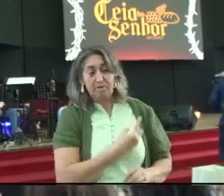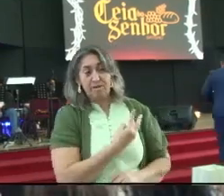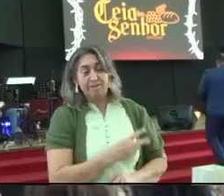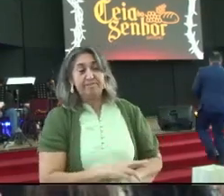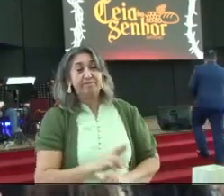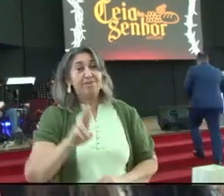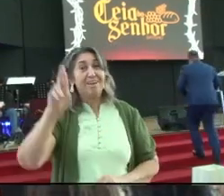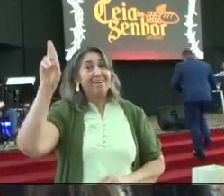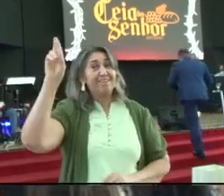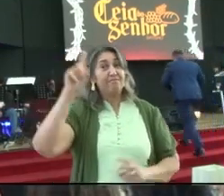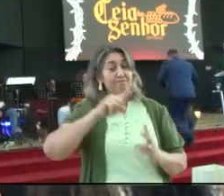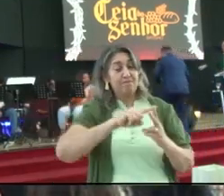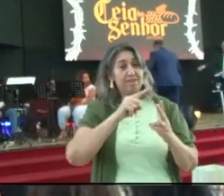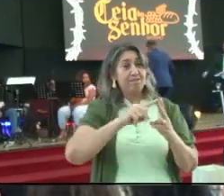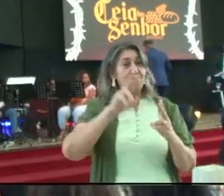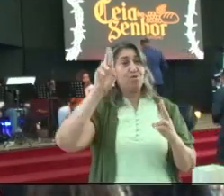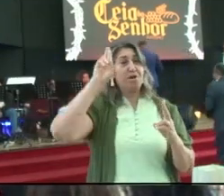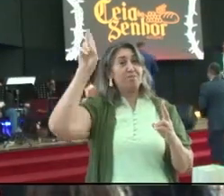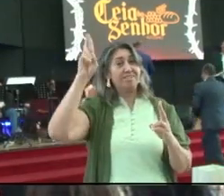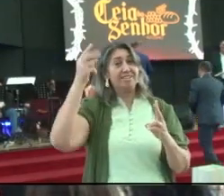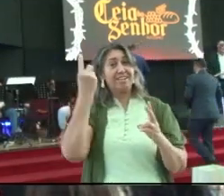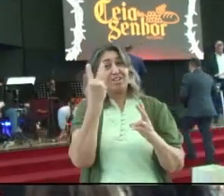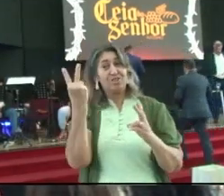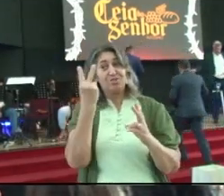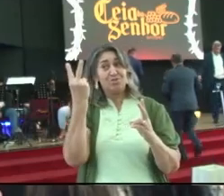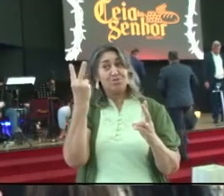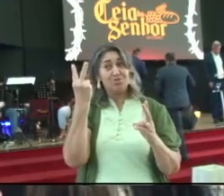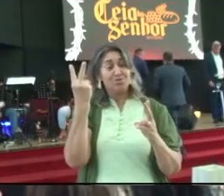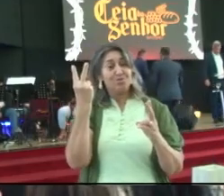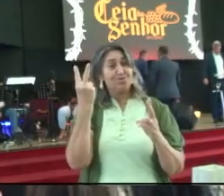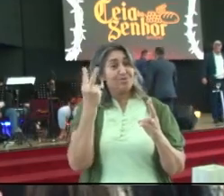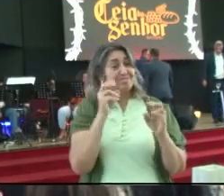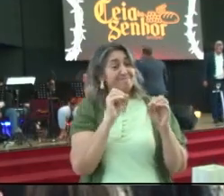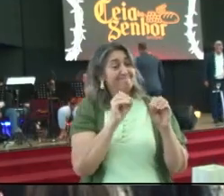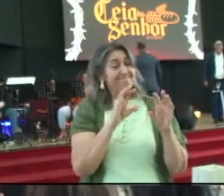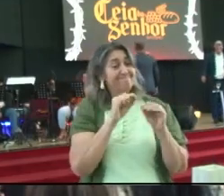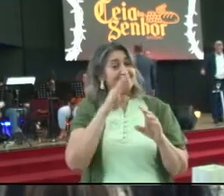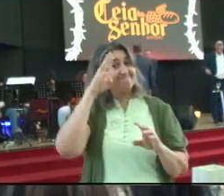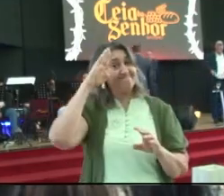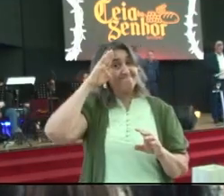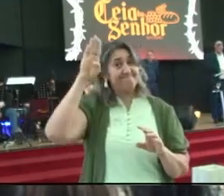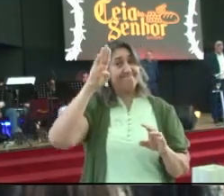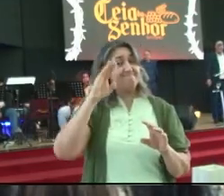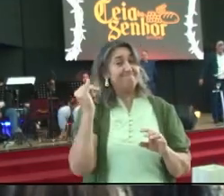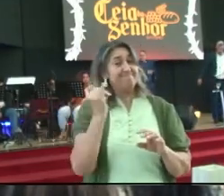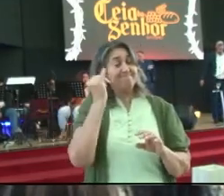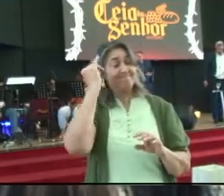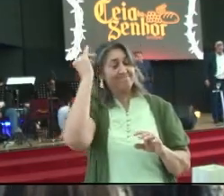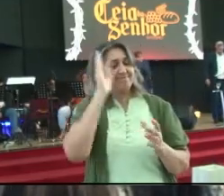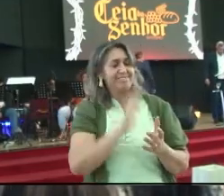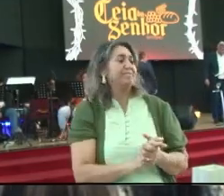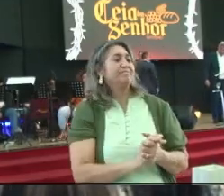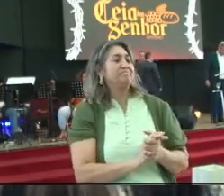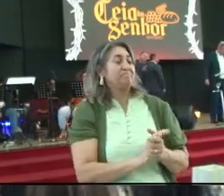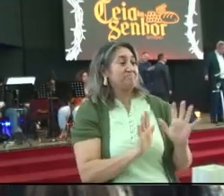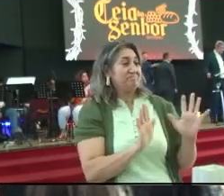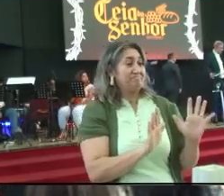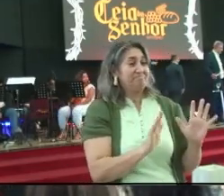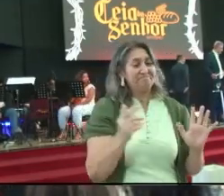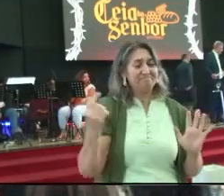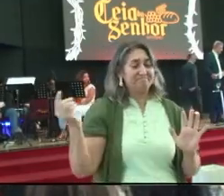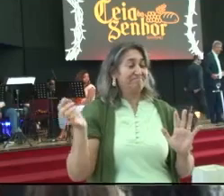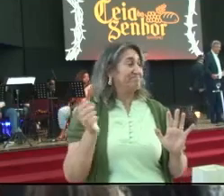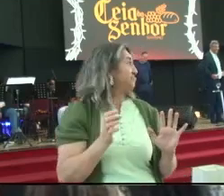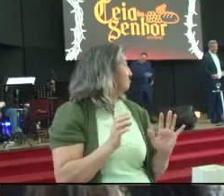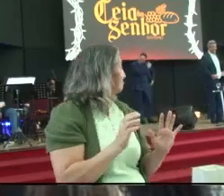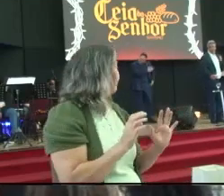Os 2 vão representar 2 princípios. Fica lá, um na esquerda, outro na direita. O Emerson é mais da esquerda, vai lá.